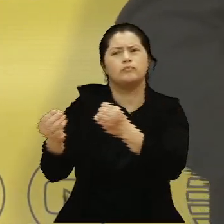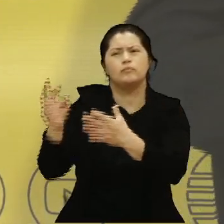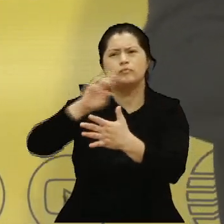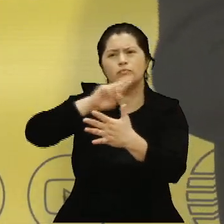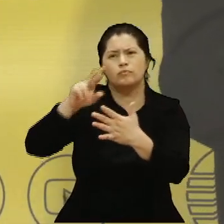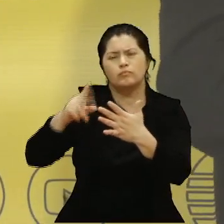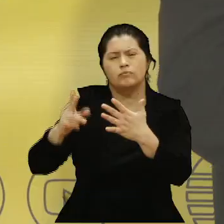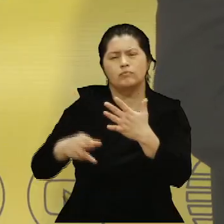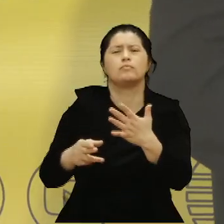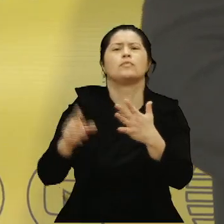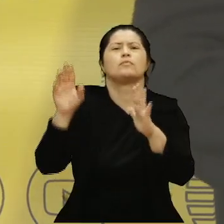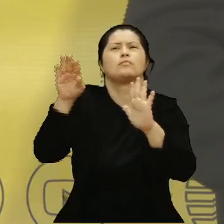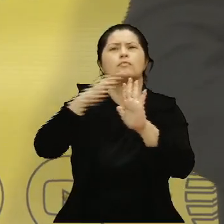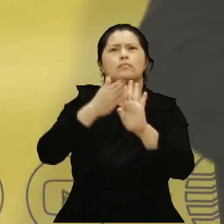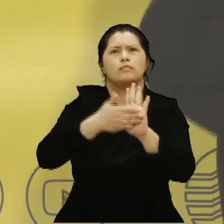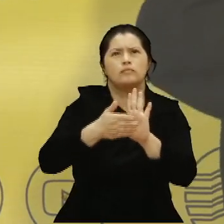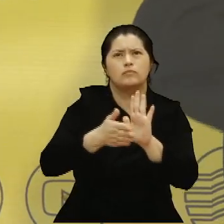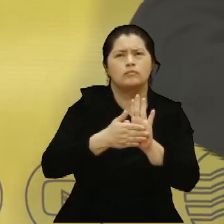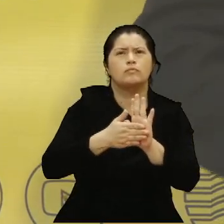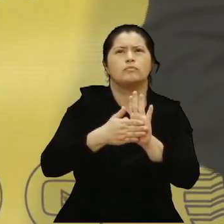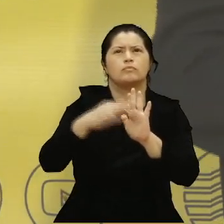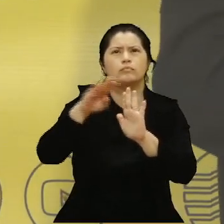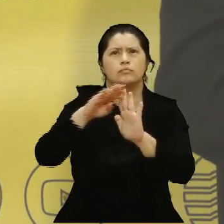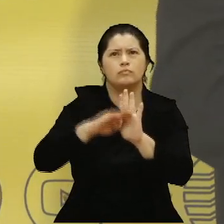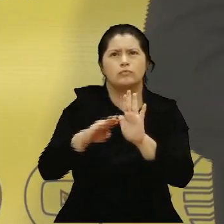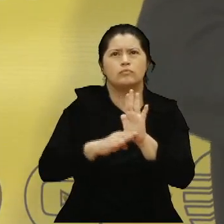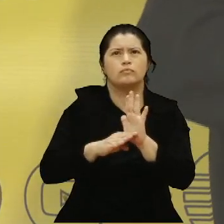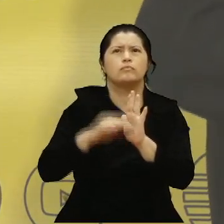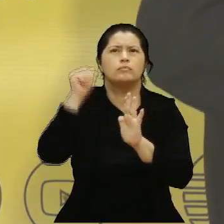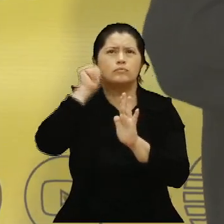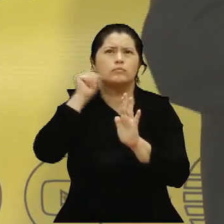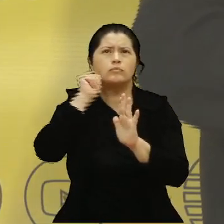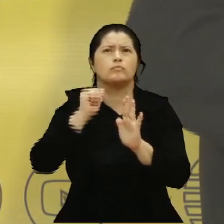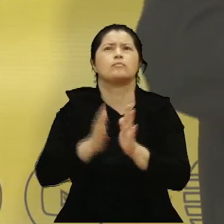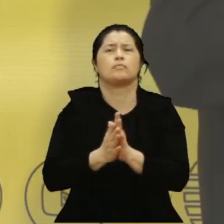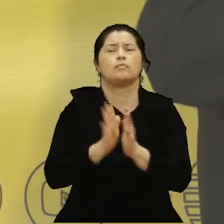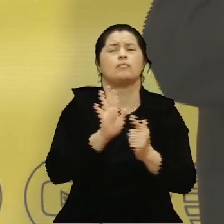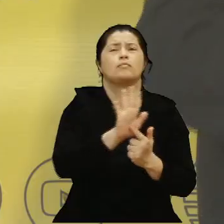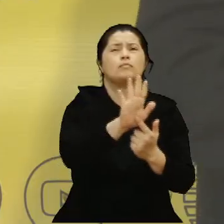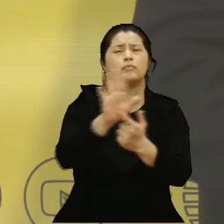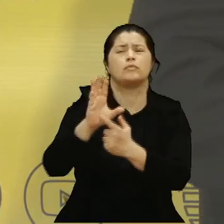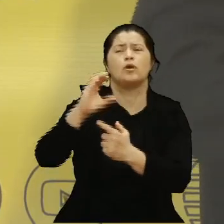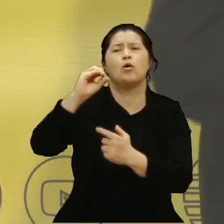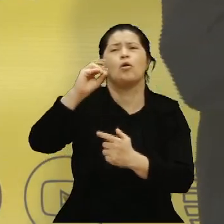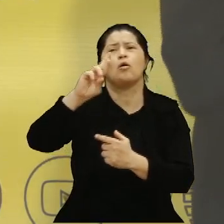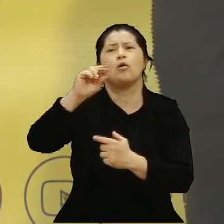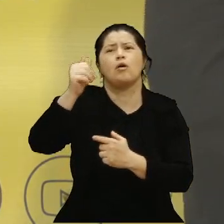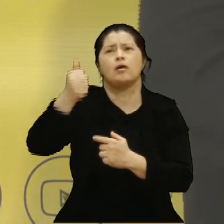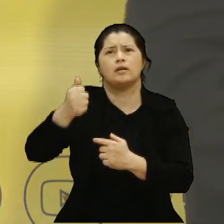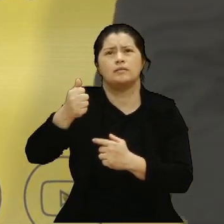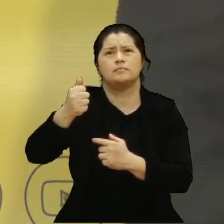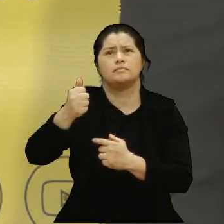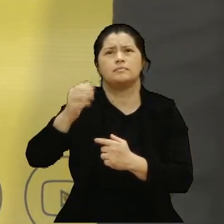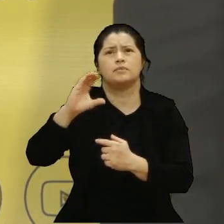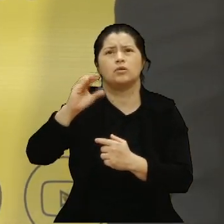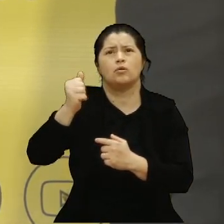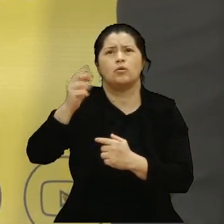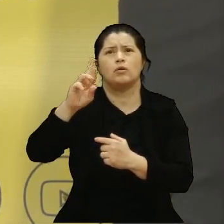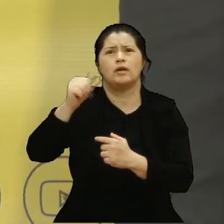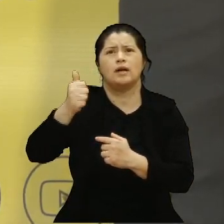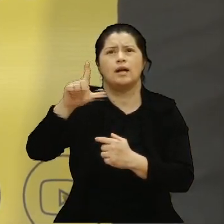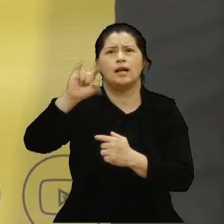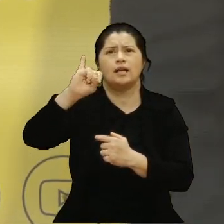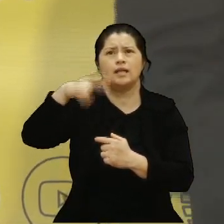mulheres que tem lá na capital goiana. Inclusive, a senhora destacou o projeto Cora Carolina. Então, a senhora pode explicar um pouquinho para a gente como